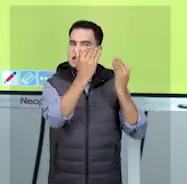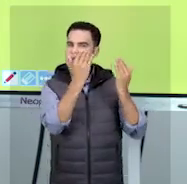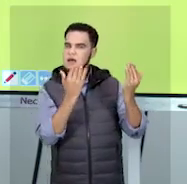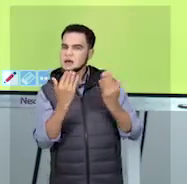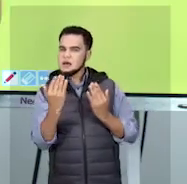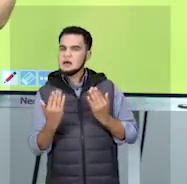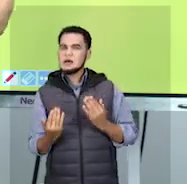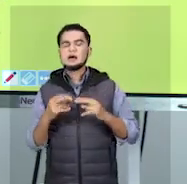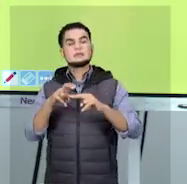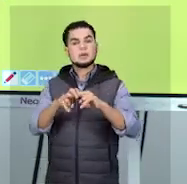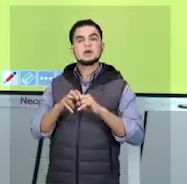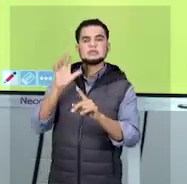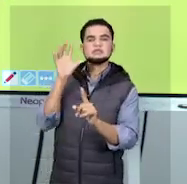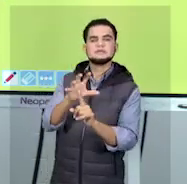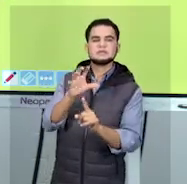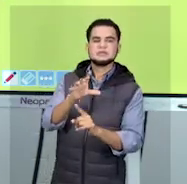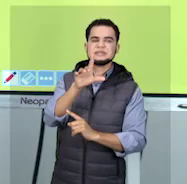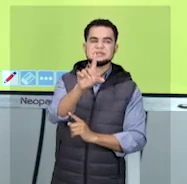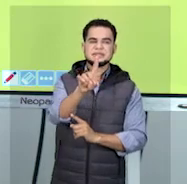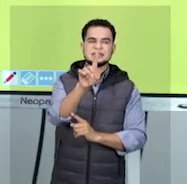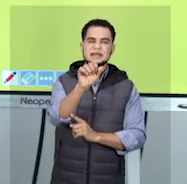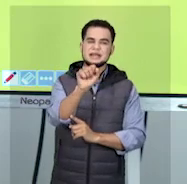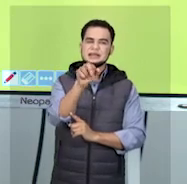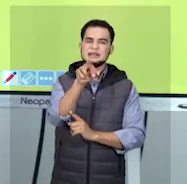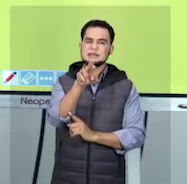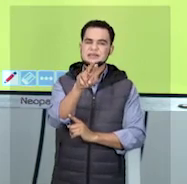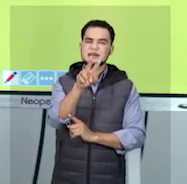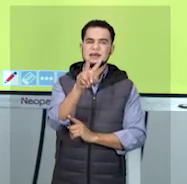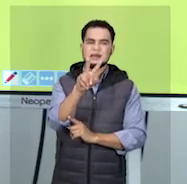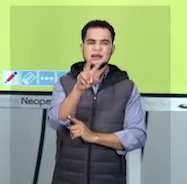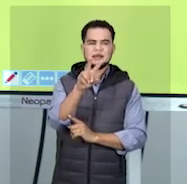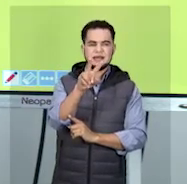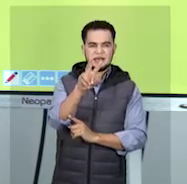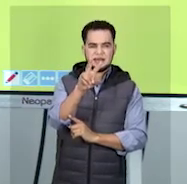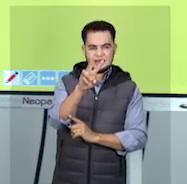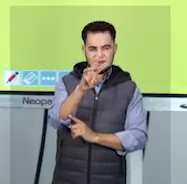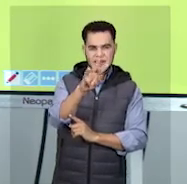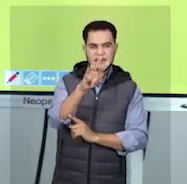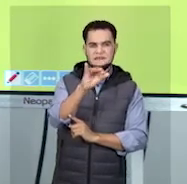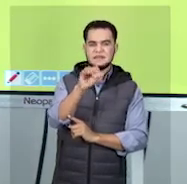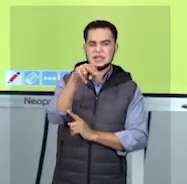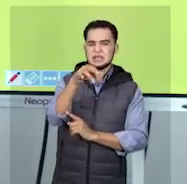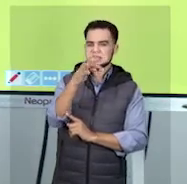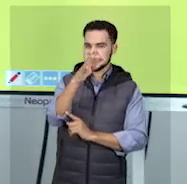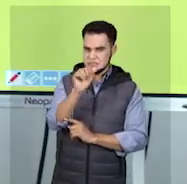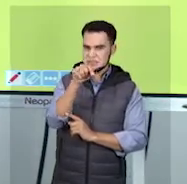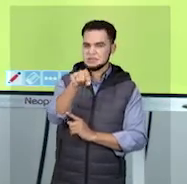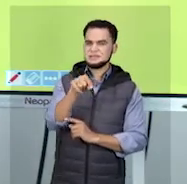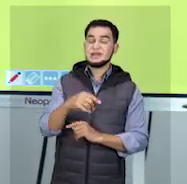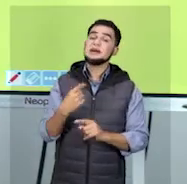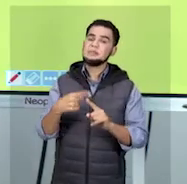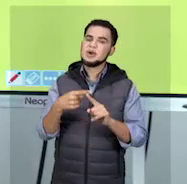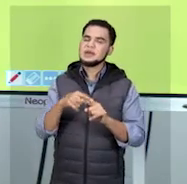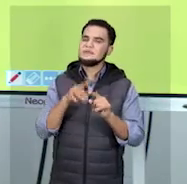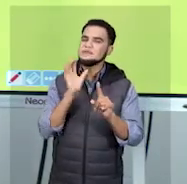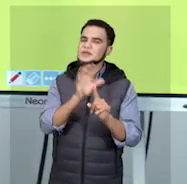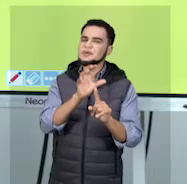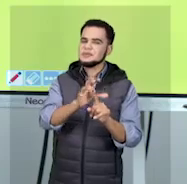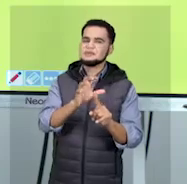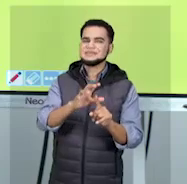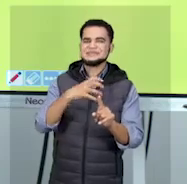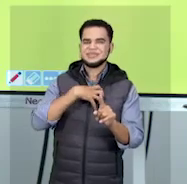influência darwinista. Então, há toda a questão científica aqui, o cientificismo de Darwin,